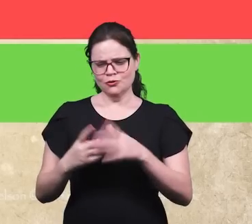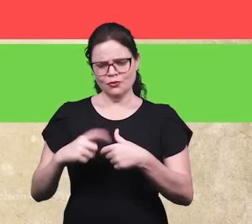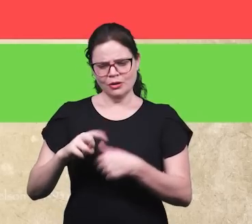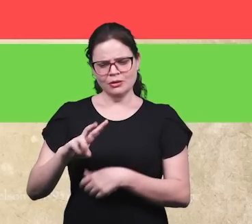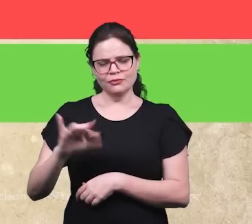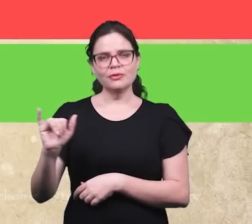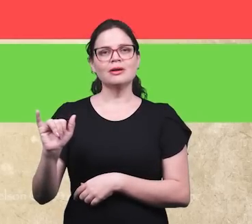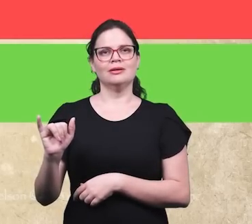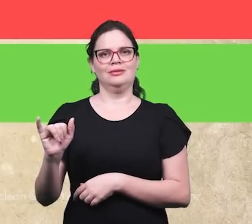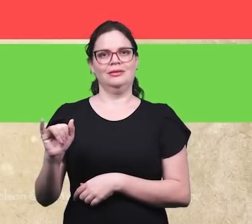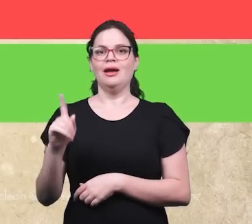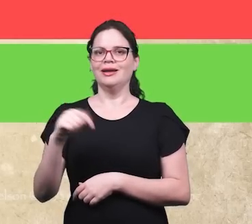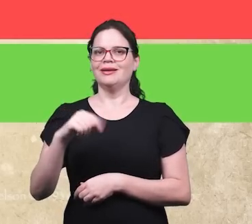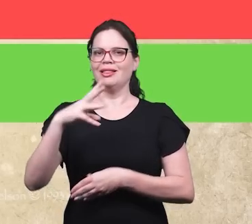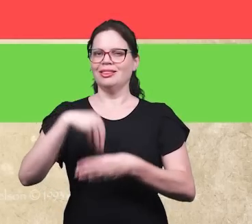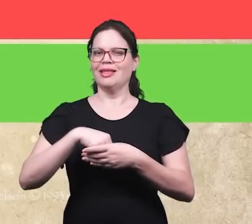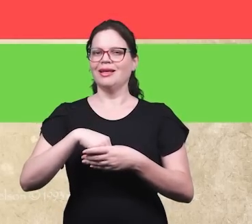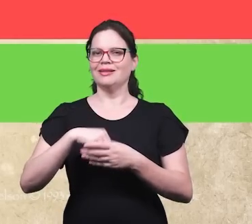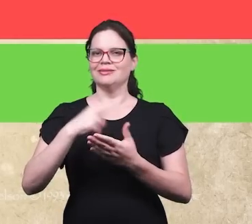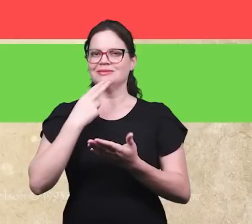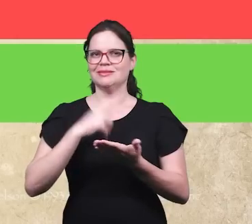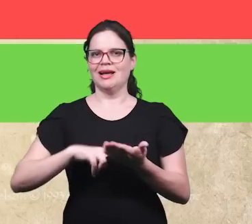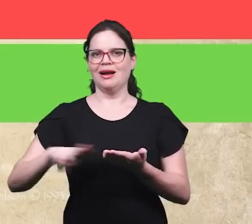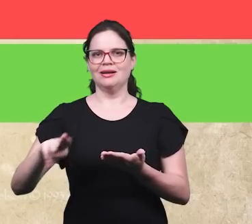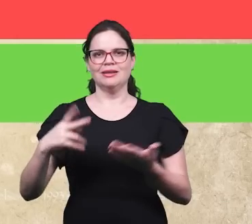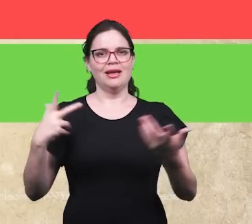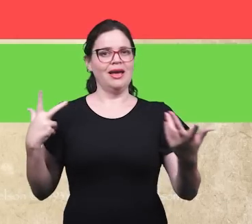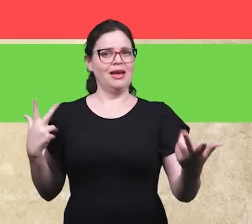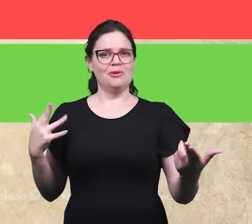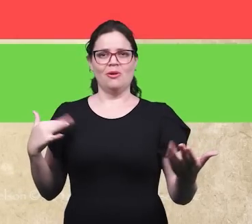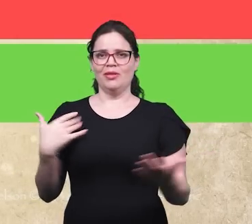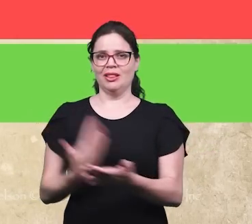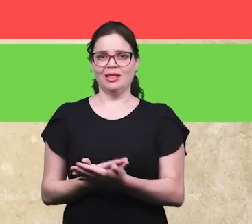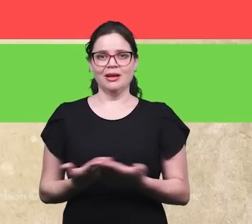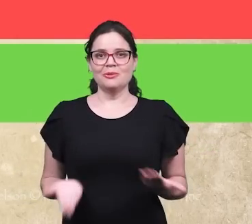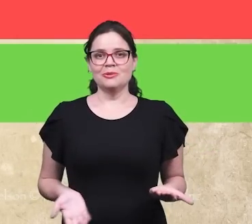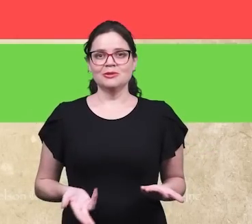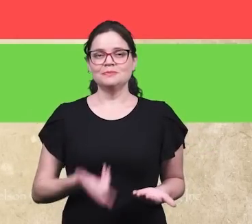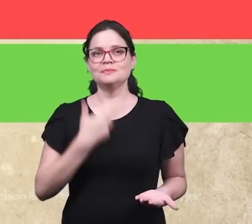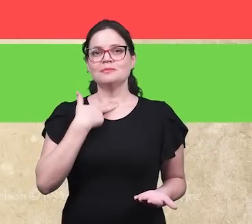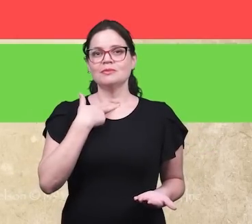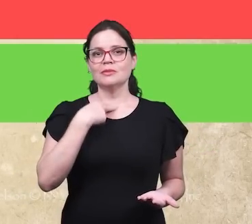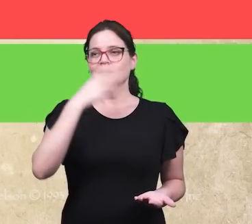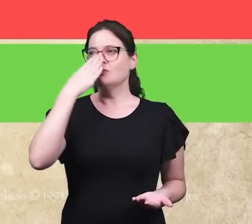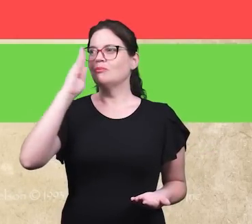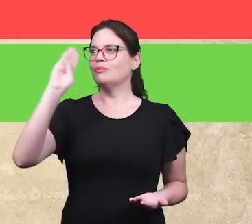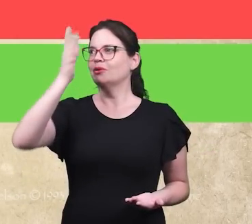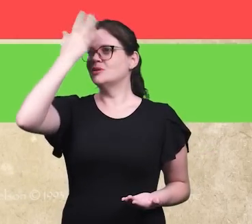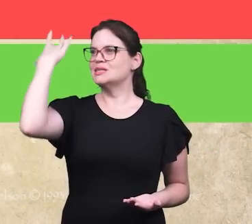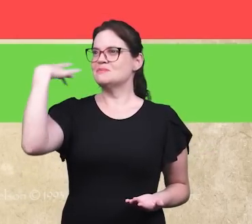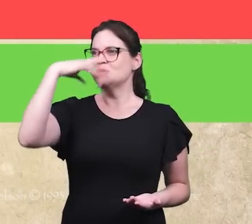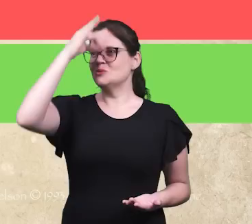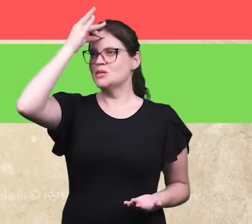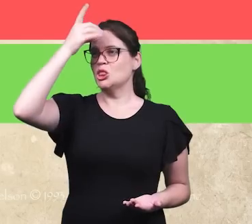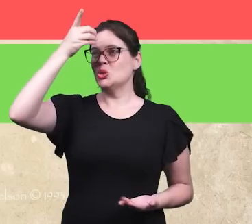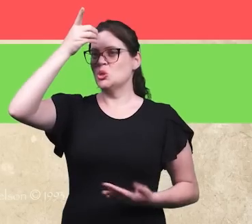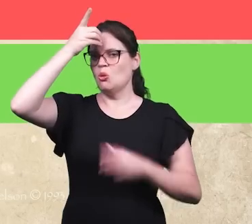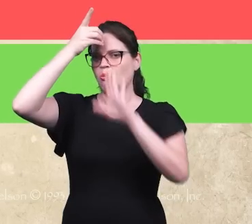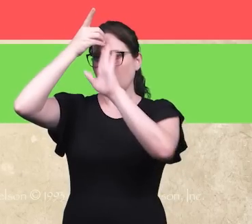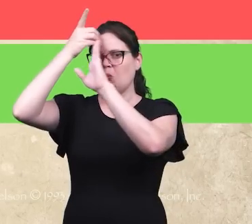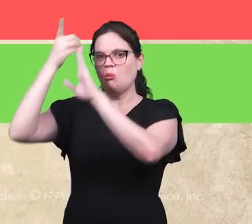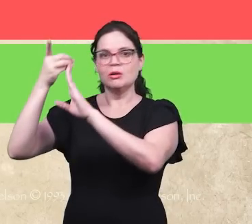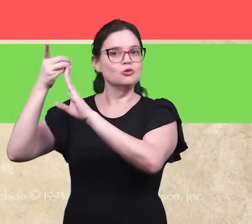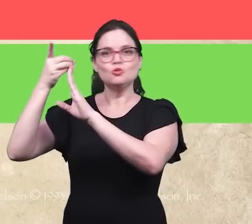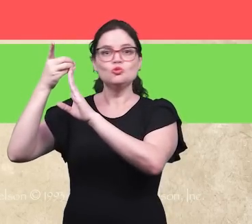Senhor, que é o contexto dessa carta, ela pratica as mesmas coisas. Não podemos abolir os dons